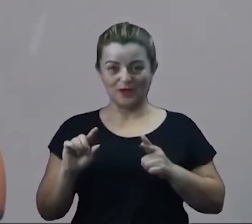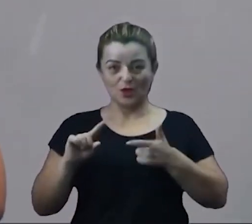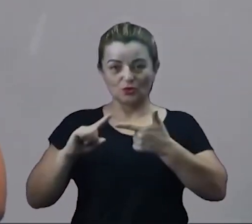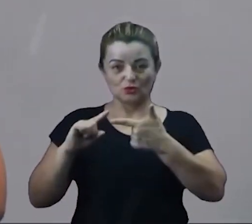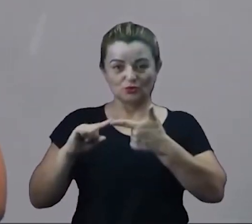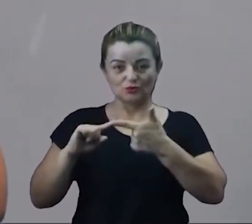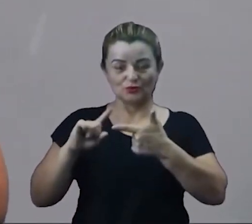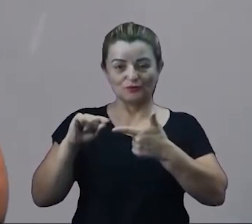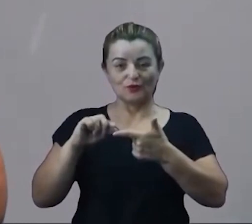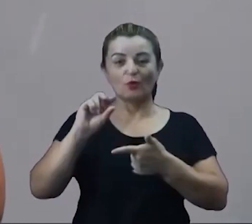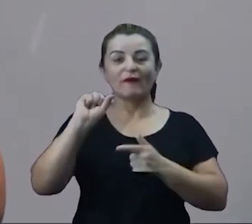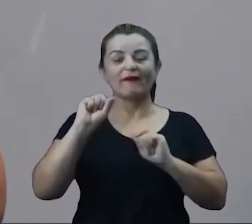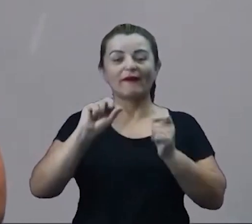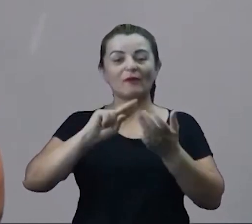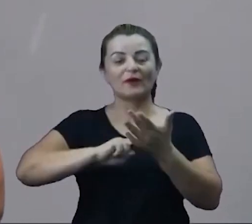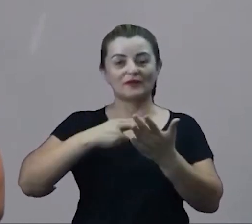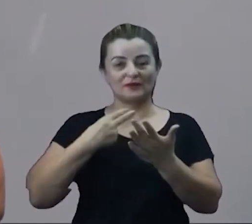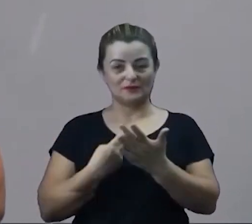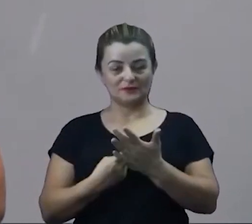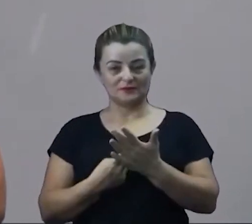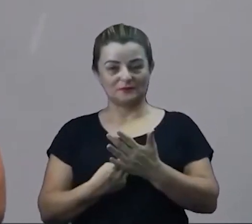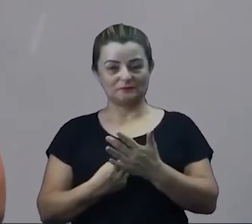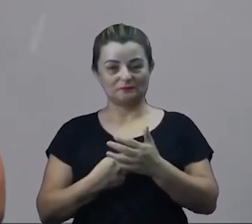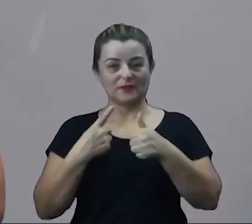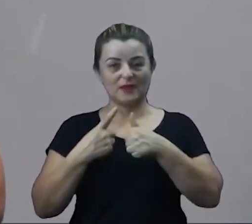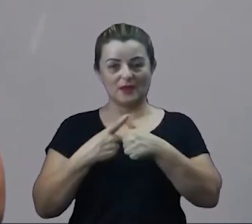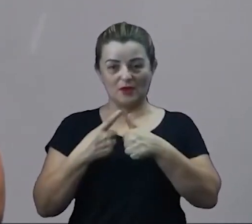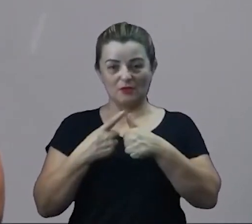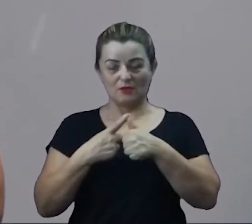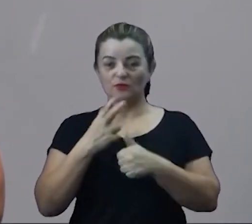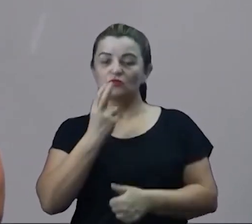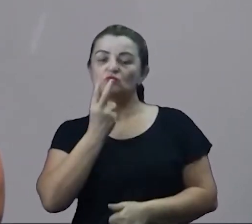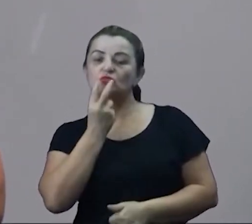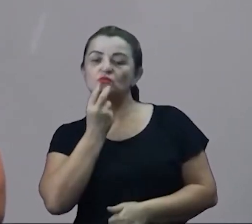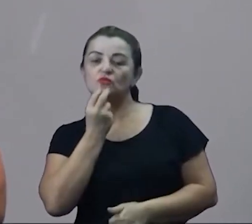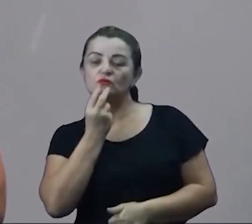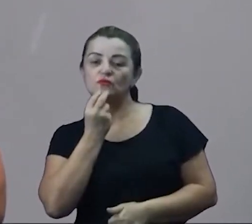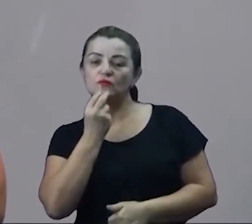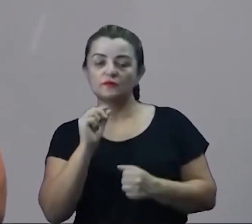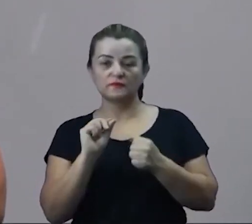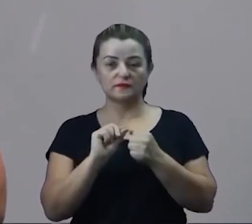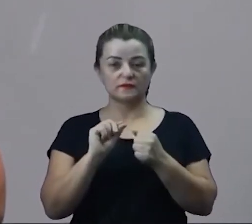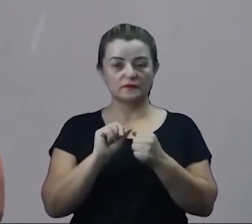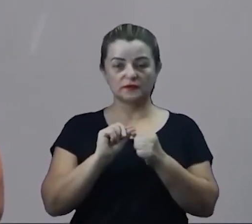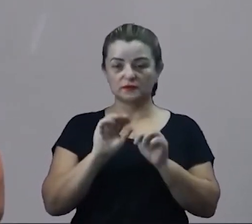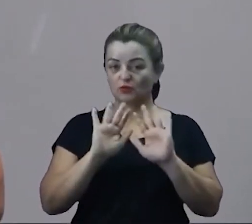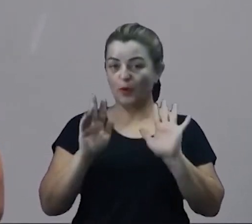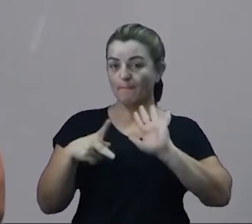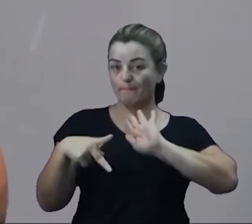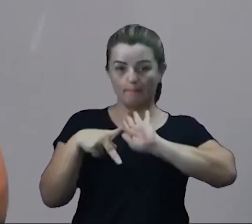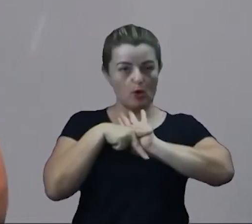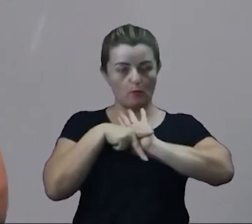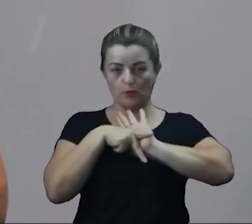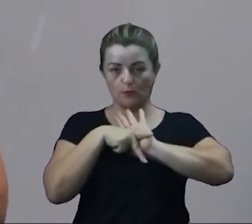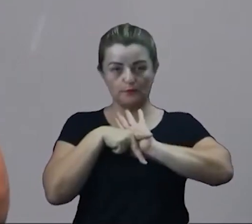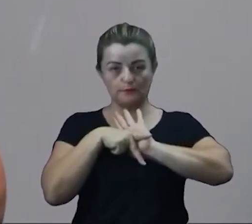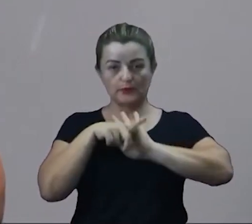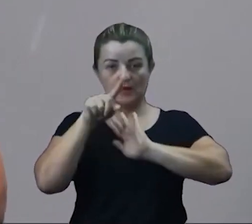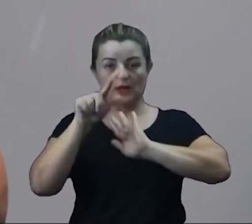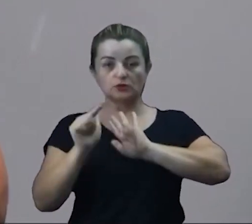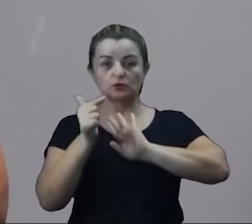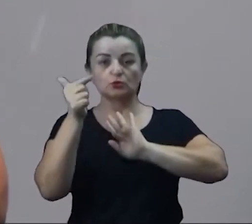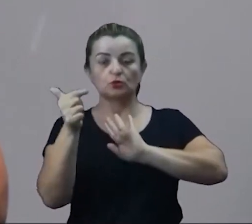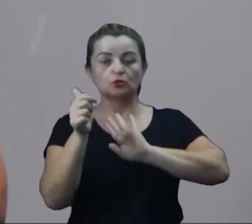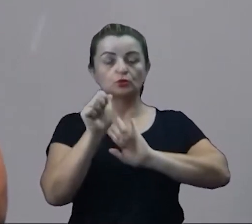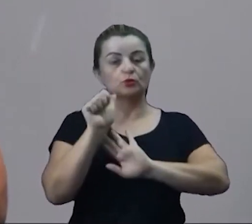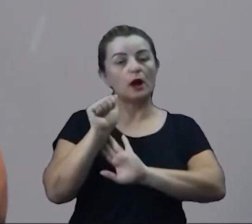mesmo, uma pegadinha, né, gente? Esse primeiro livro, que o Machado ele fez a tradução, não é uma escrita dele, tá bom? É uma escrita de